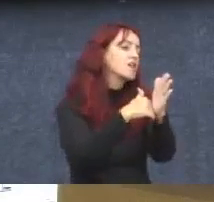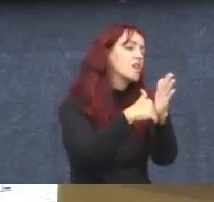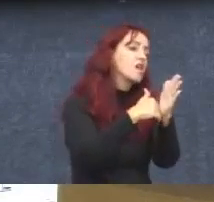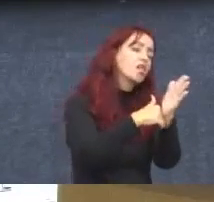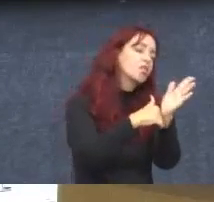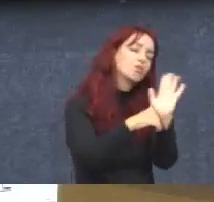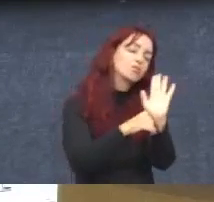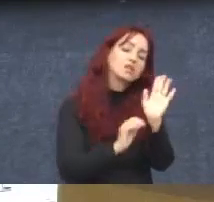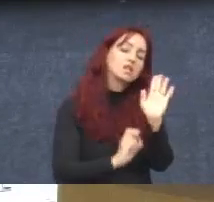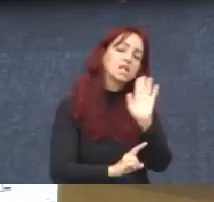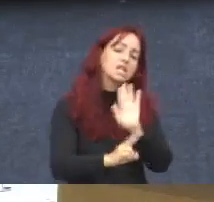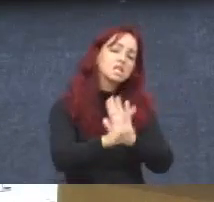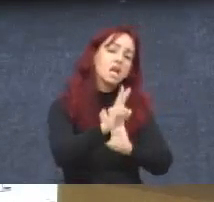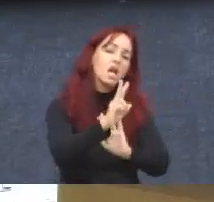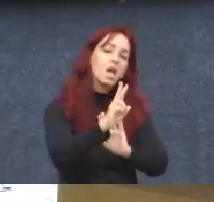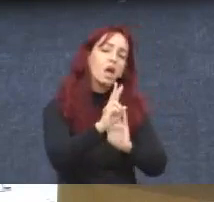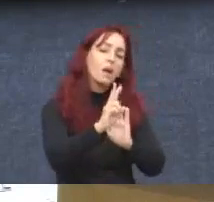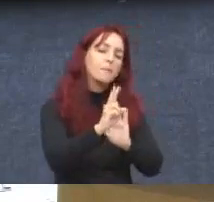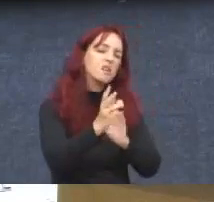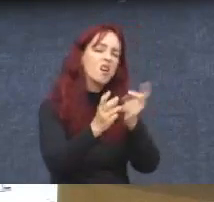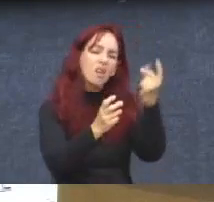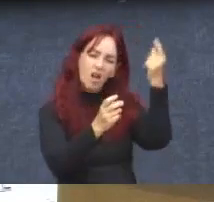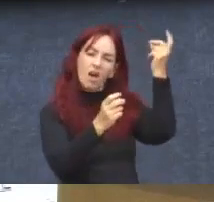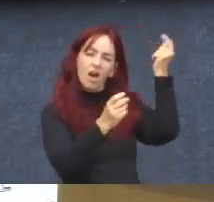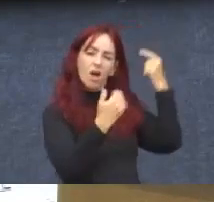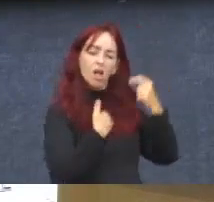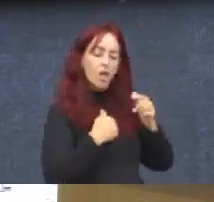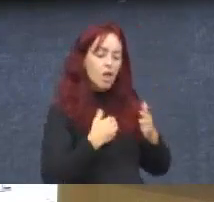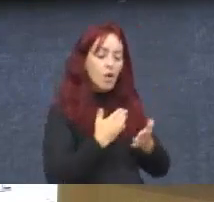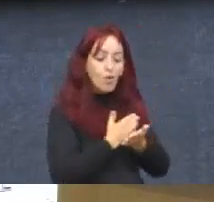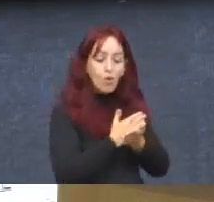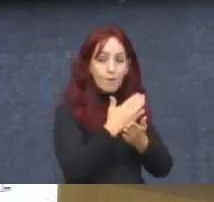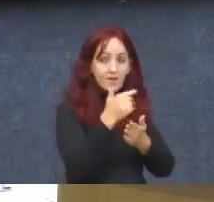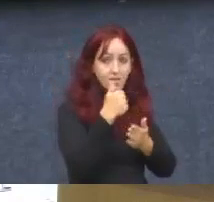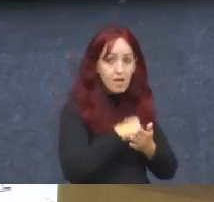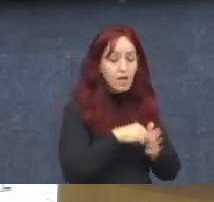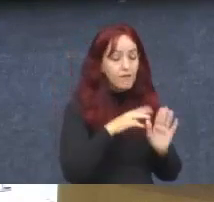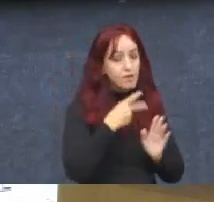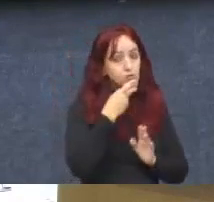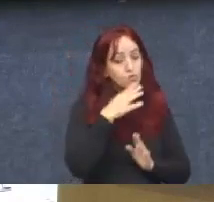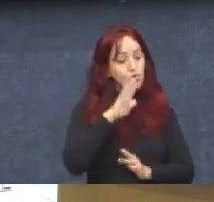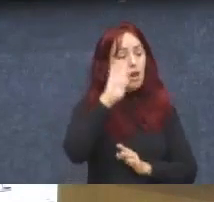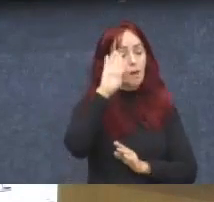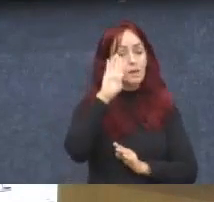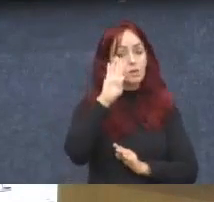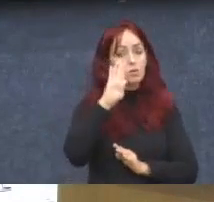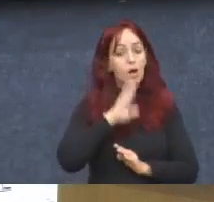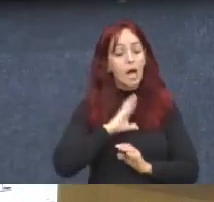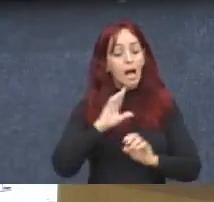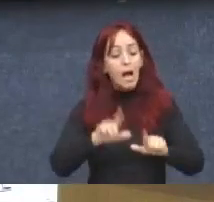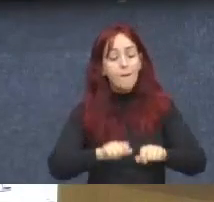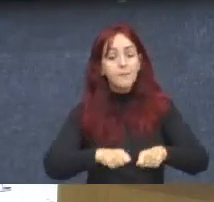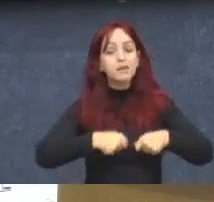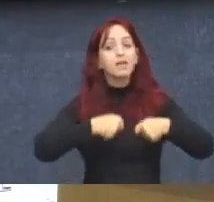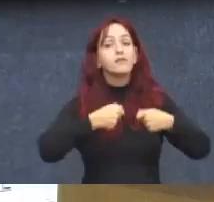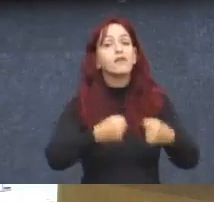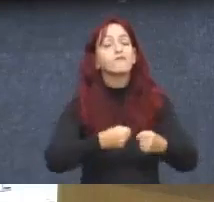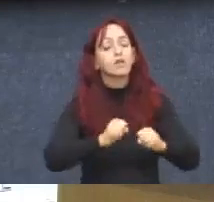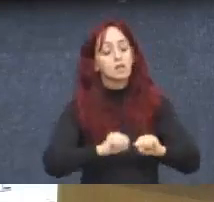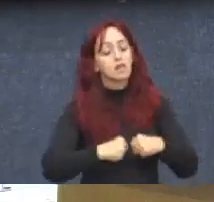sempre, desde quando adentrei esse plenário e prestei o juramento, a minha defesa sempre foi no